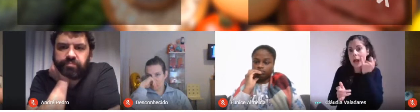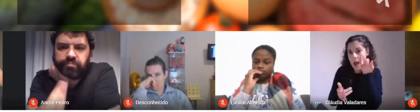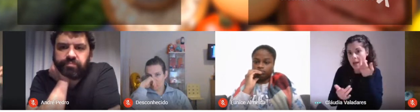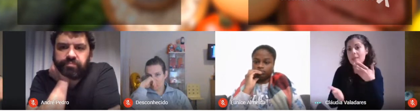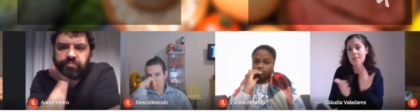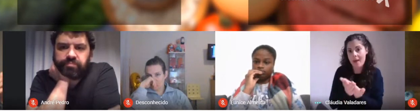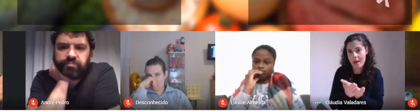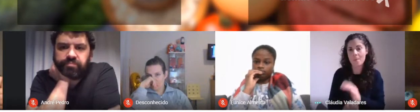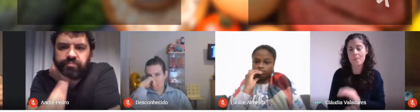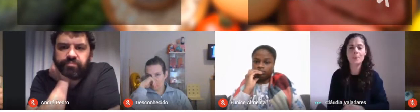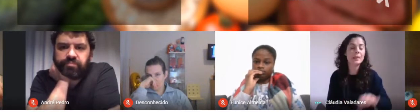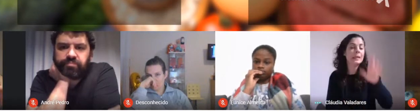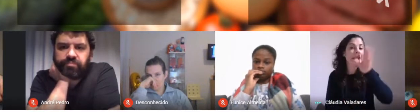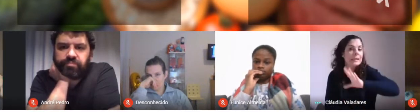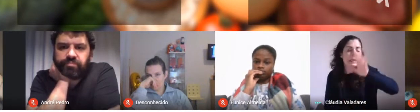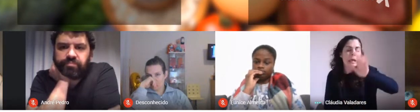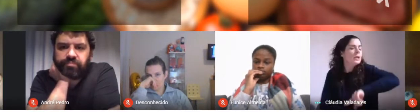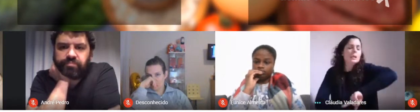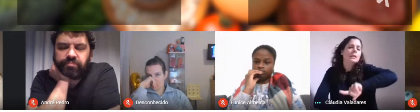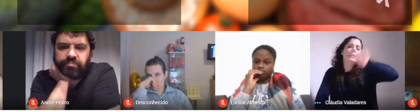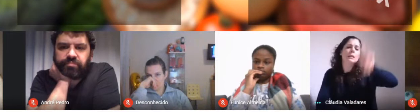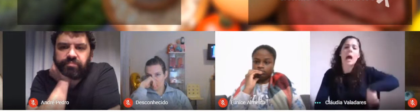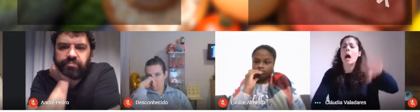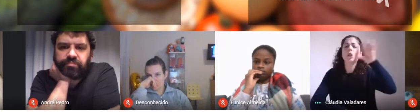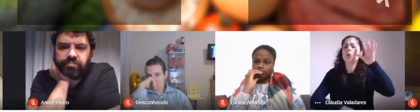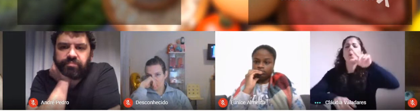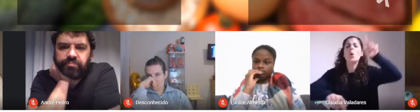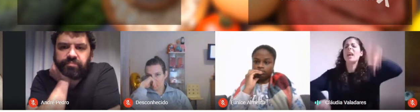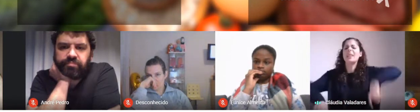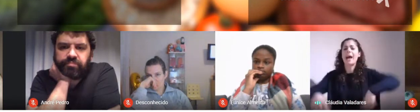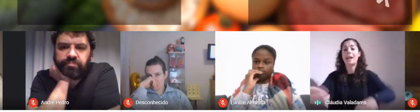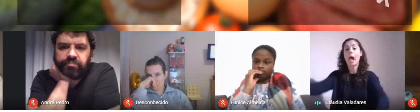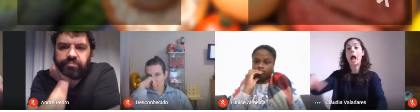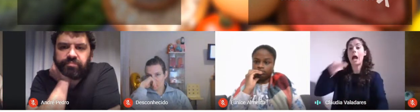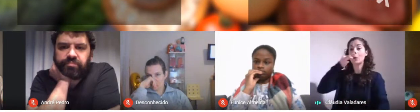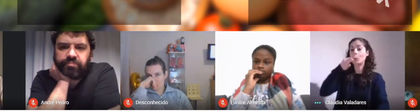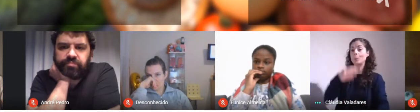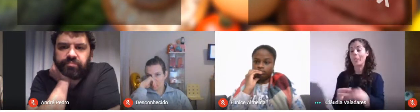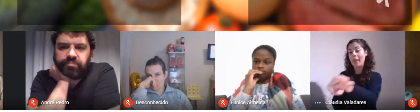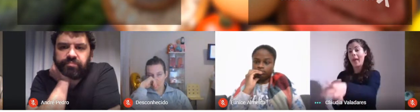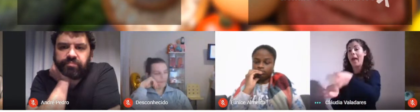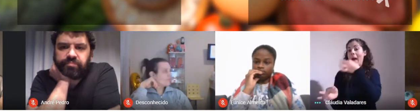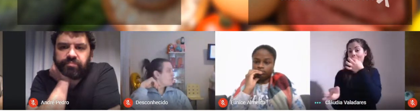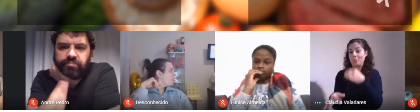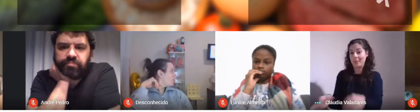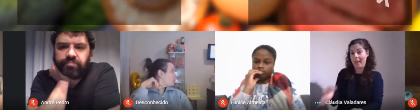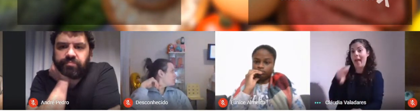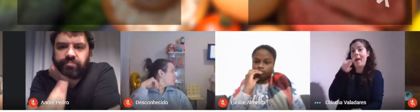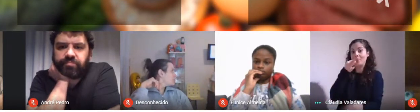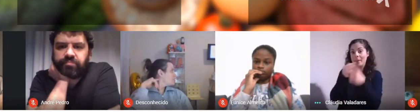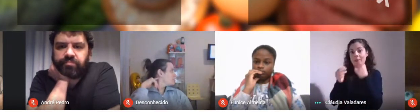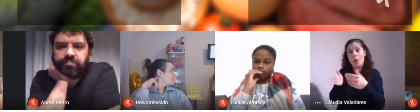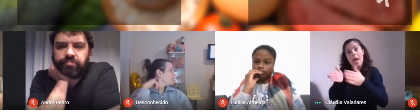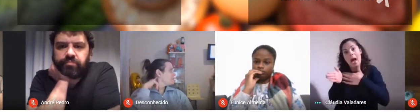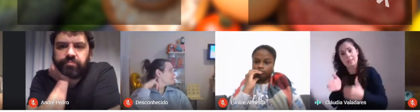Se tivermos ao longo da tarde toda a comer os bocadinhos de chocolate, temos muitos ataques ácidos.